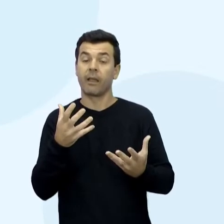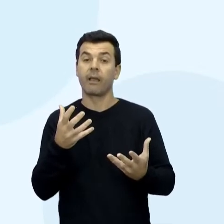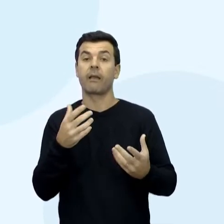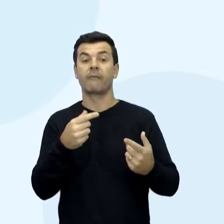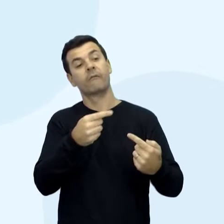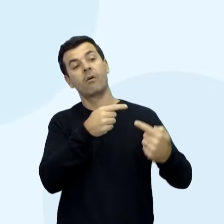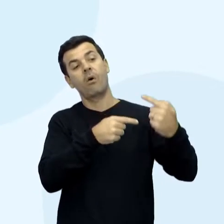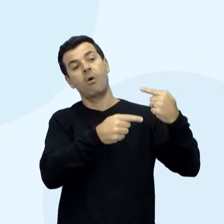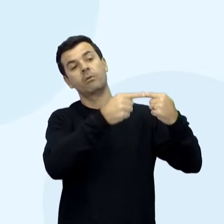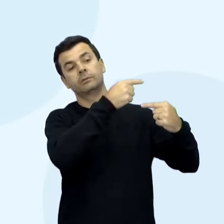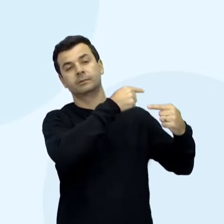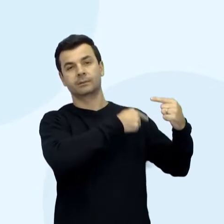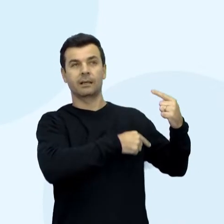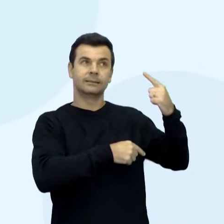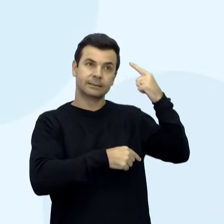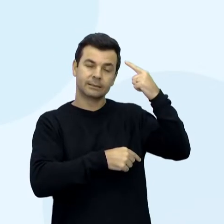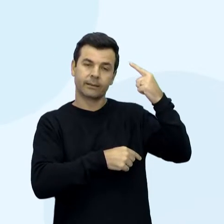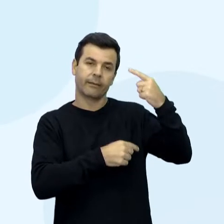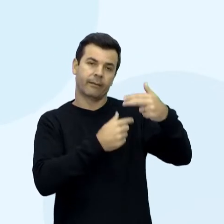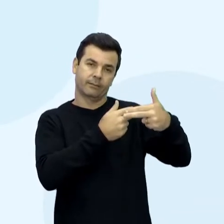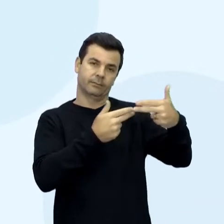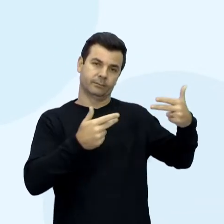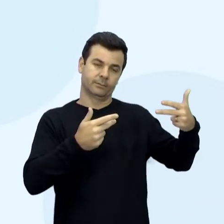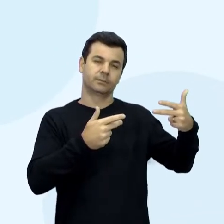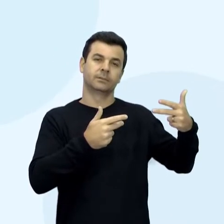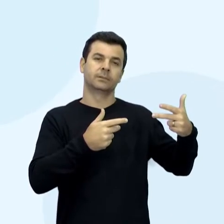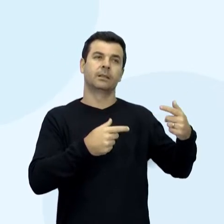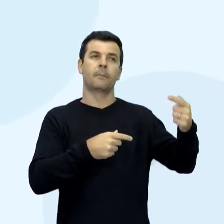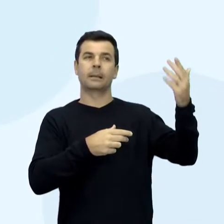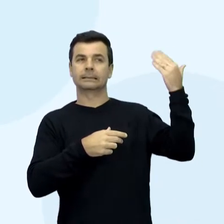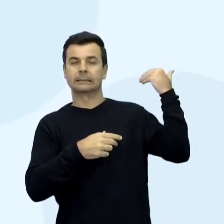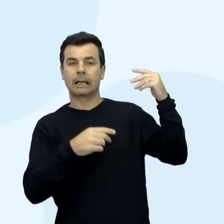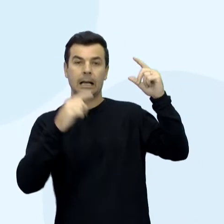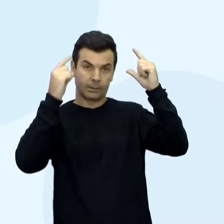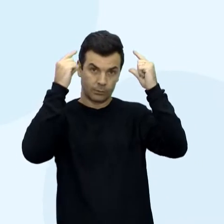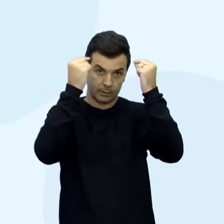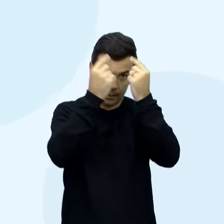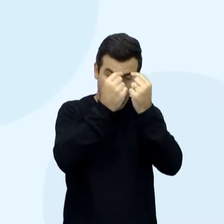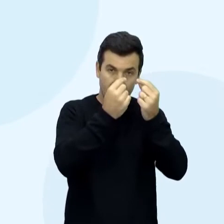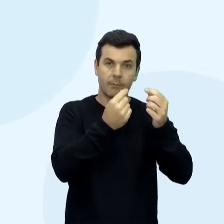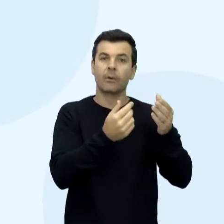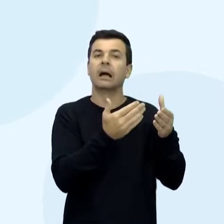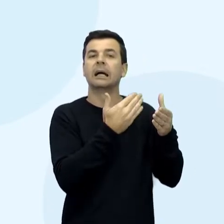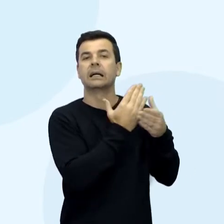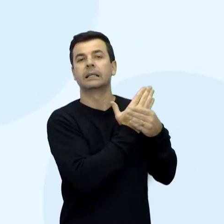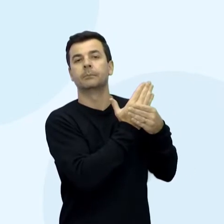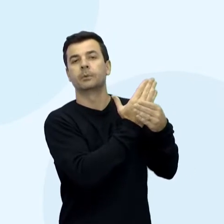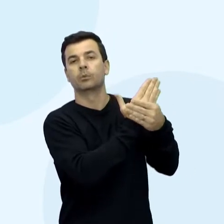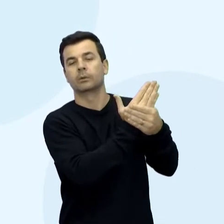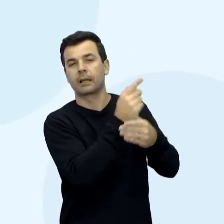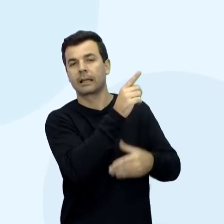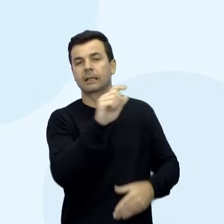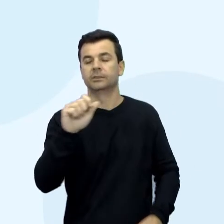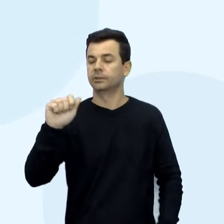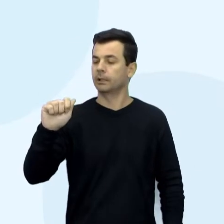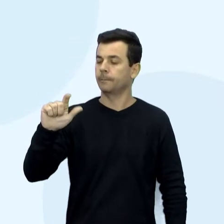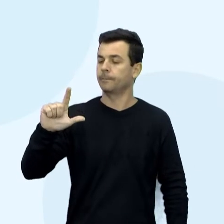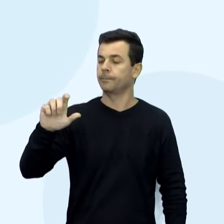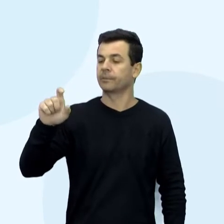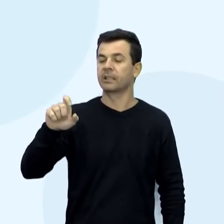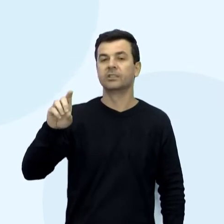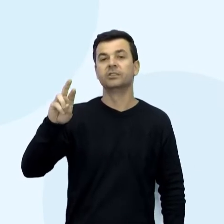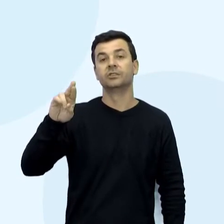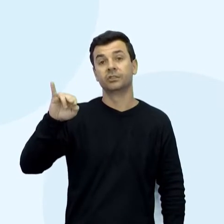para aquelas ideias do passado, né? Dos gregos, da Biblioteca de Alexandria. Então eles quiseram que a